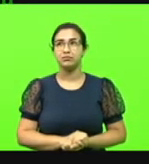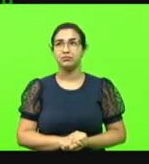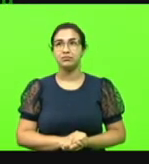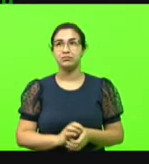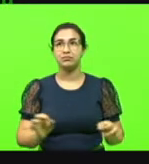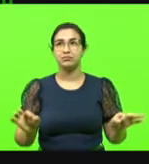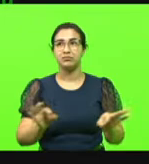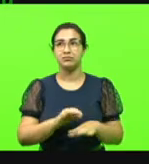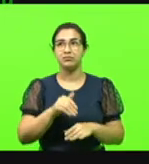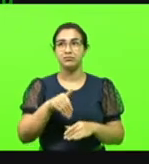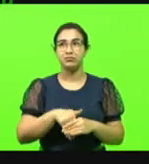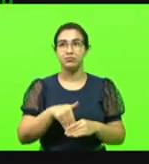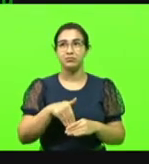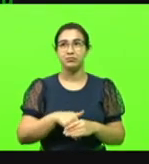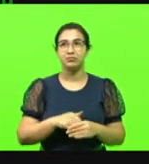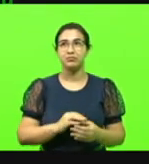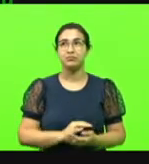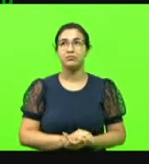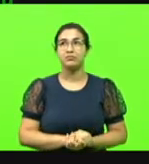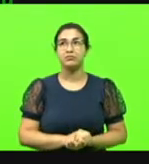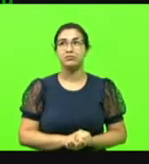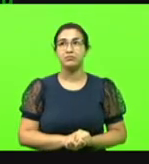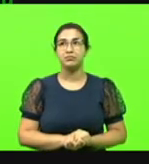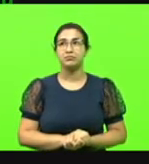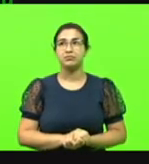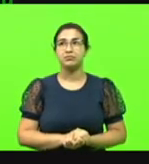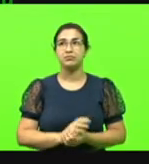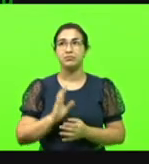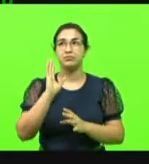Cerrada a votação. Colho os resultados.